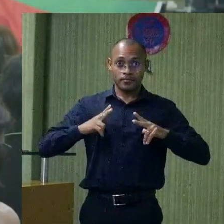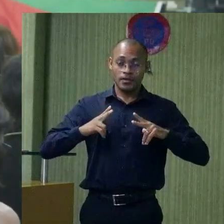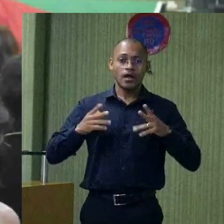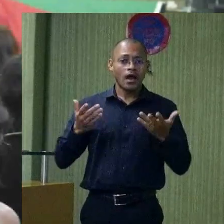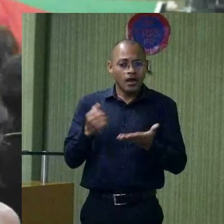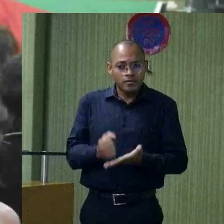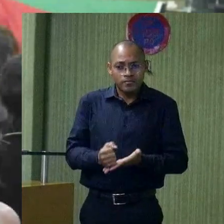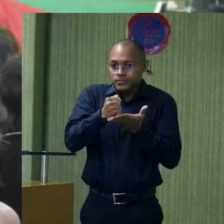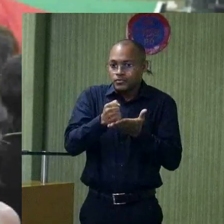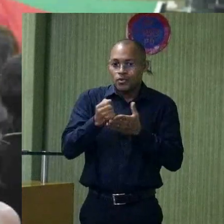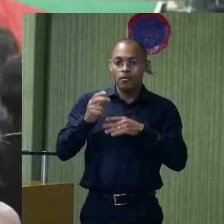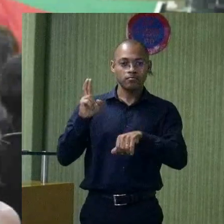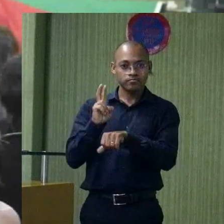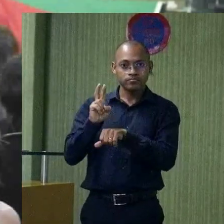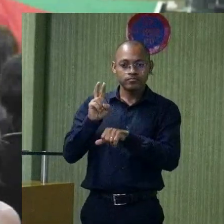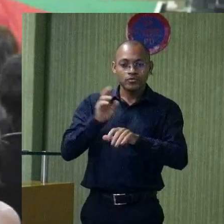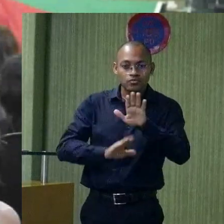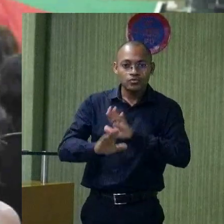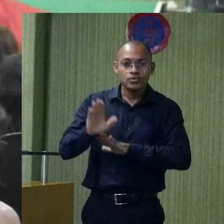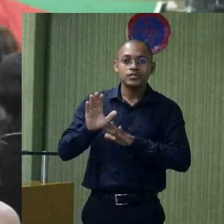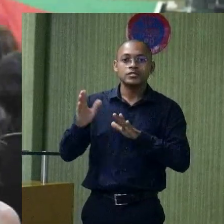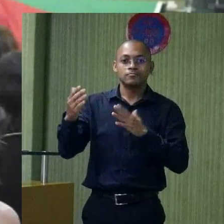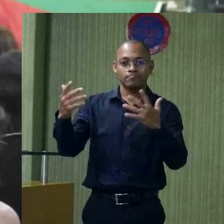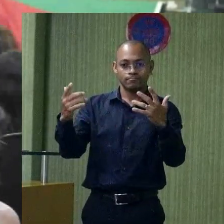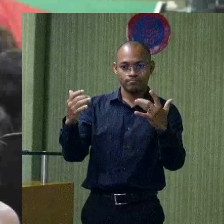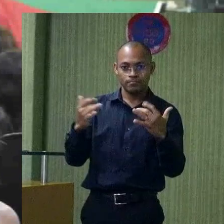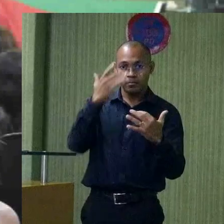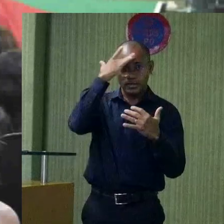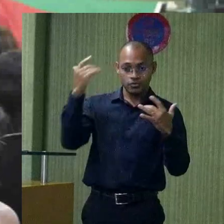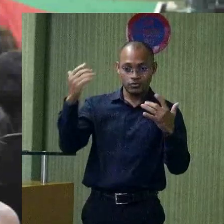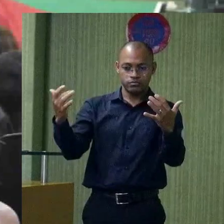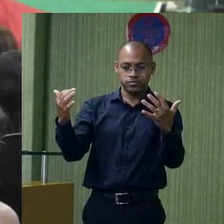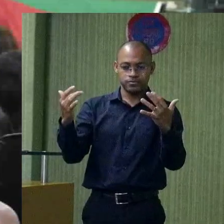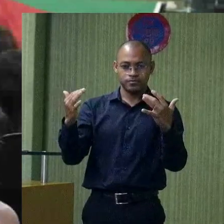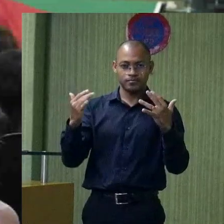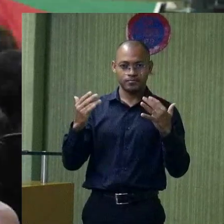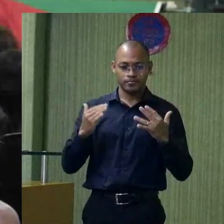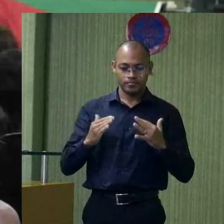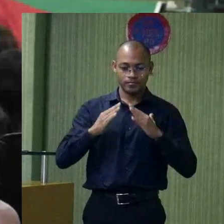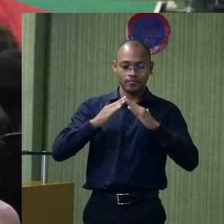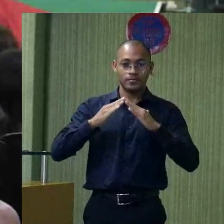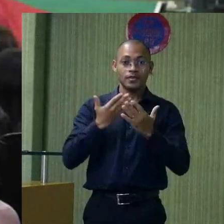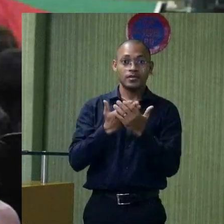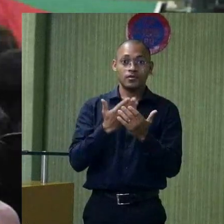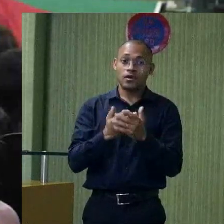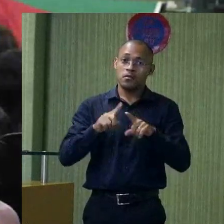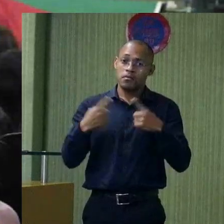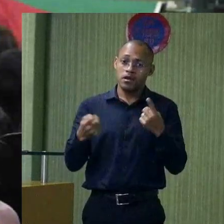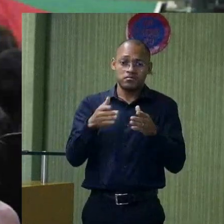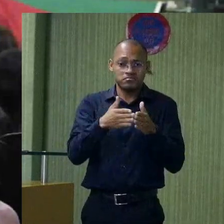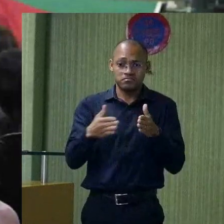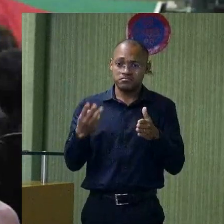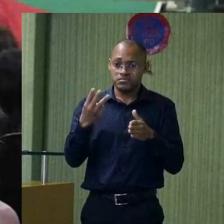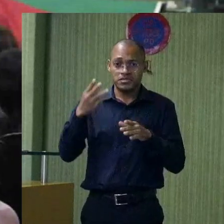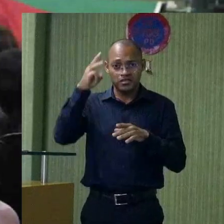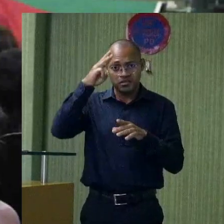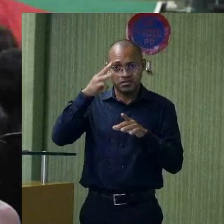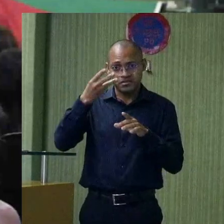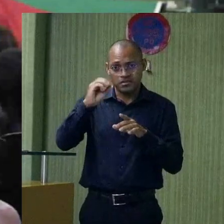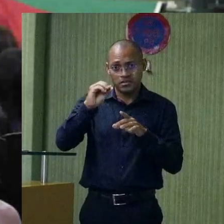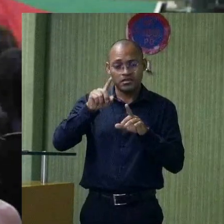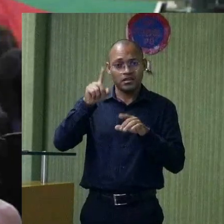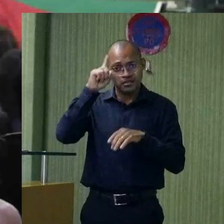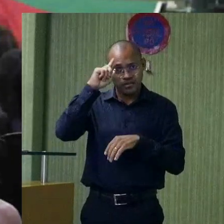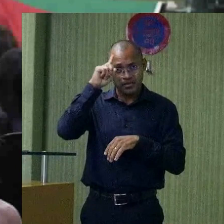como as escolas públicas mas três semanas depois elas já queriam retornar paraas suas aulas E aí